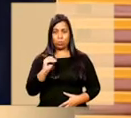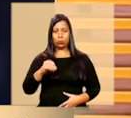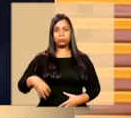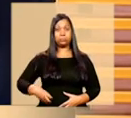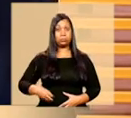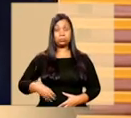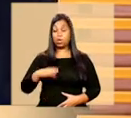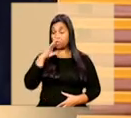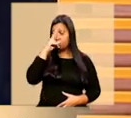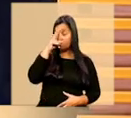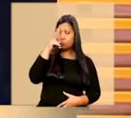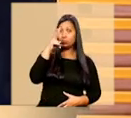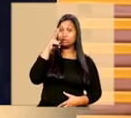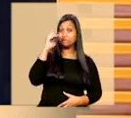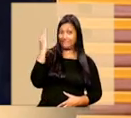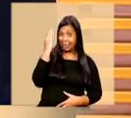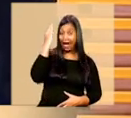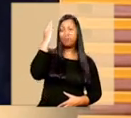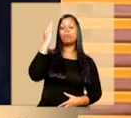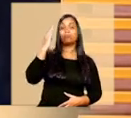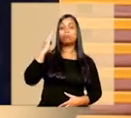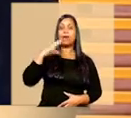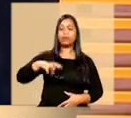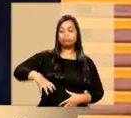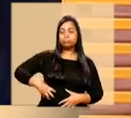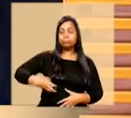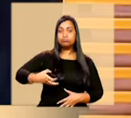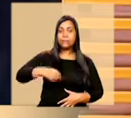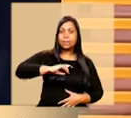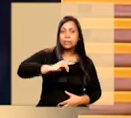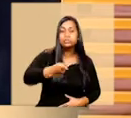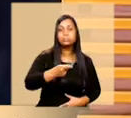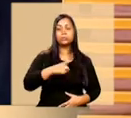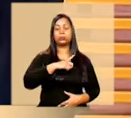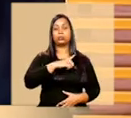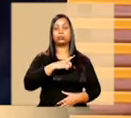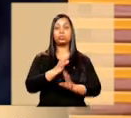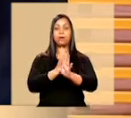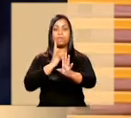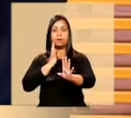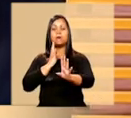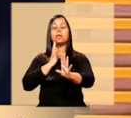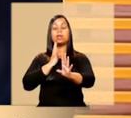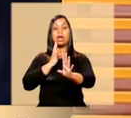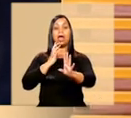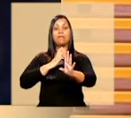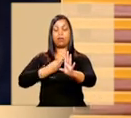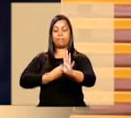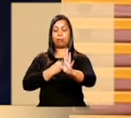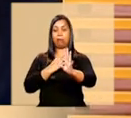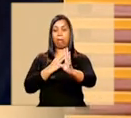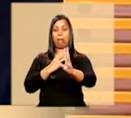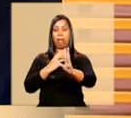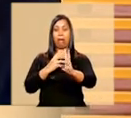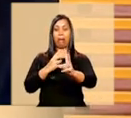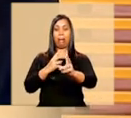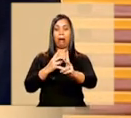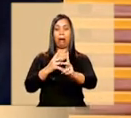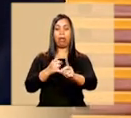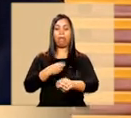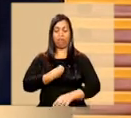pacientes mais graves que serão transplantados. Então, a partir do momento que ele entra na fila, e se ele vai piorando as condições clínicas, aí ele vai